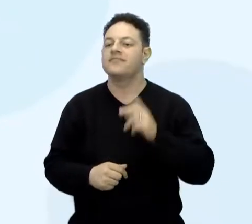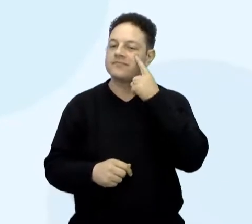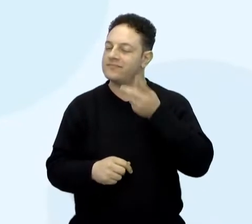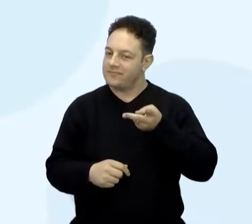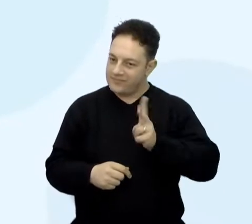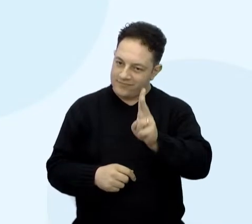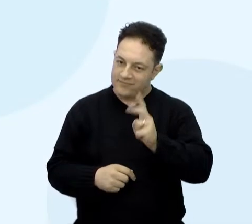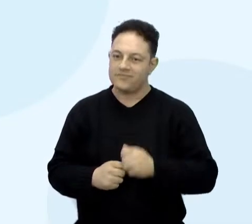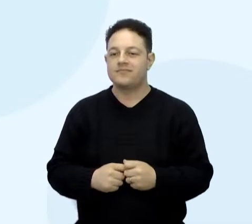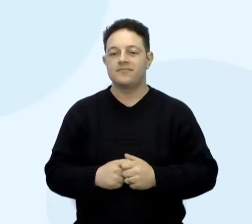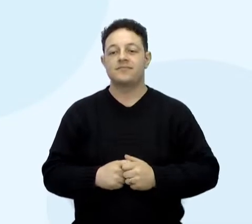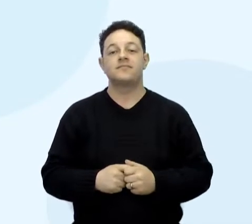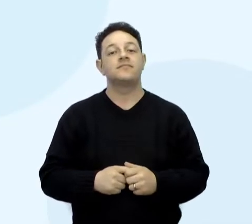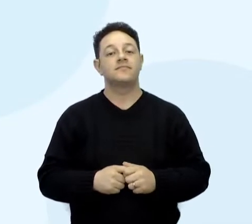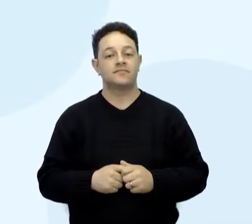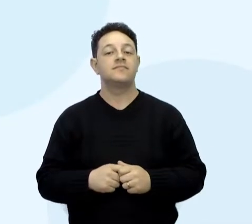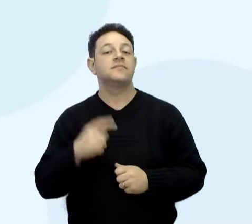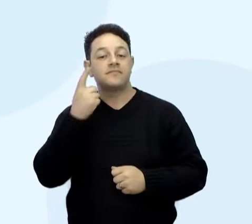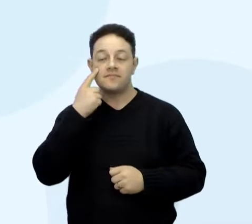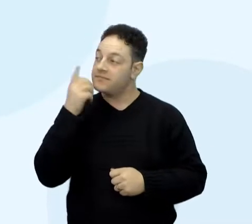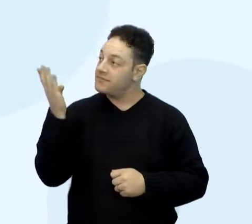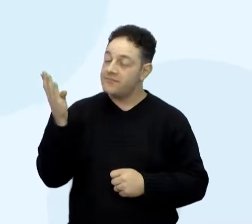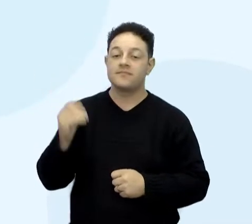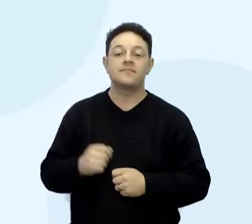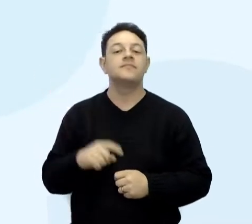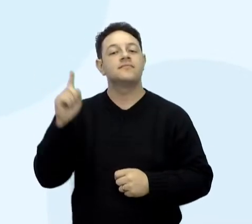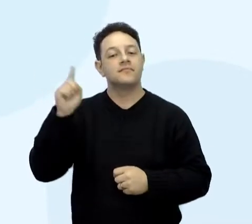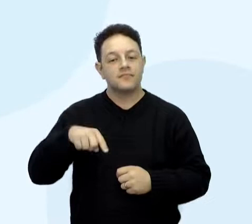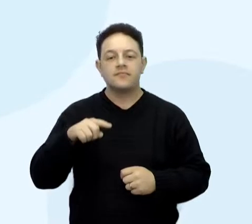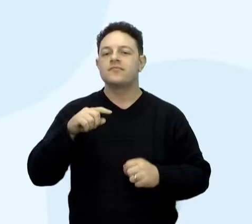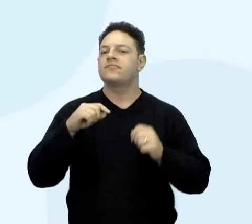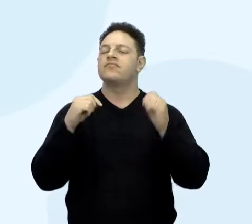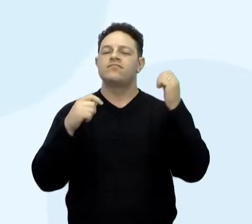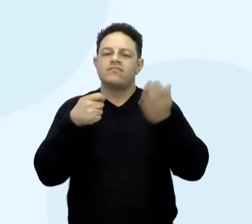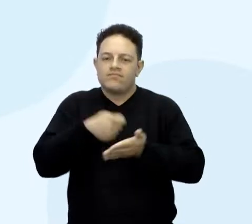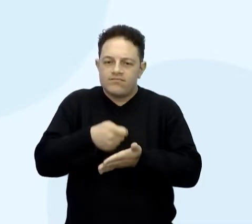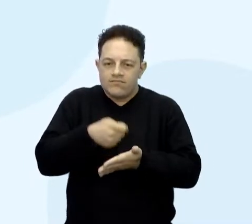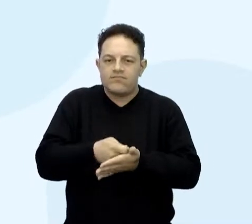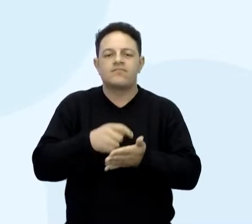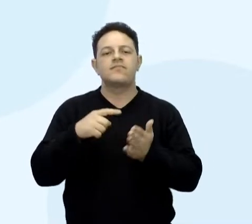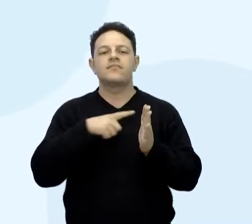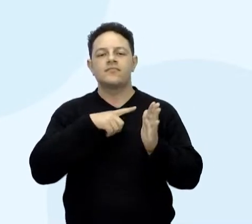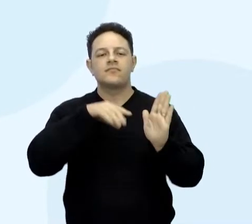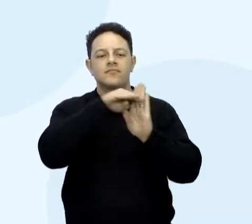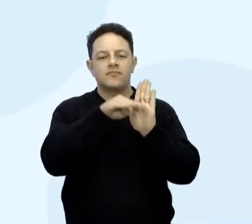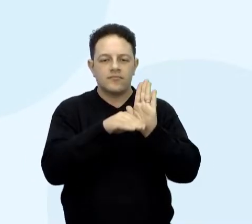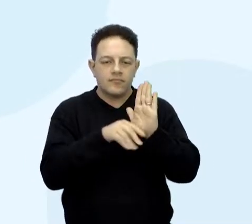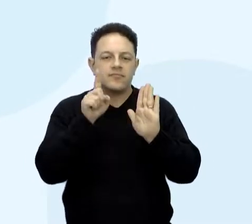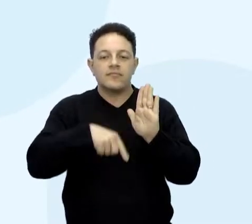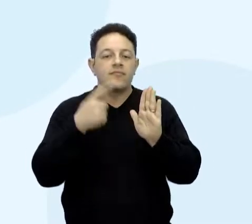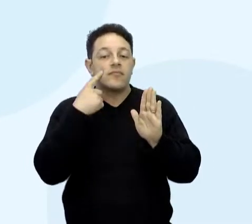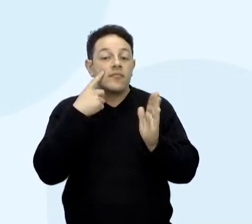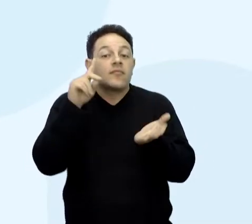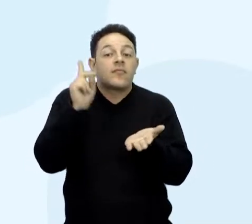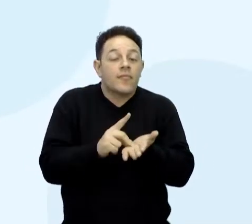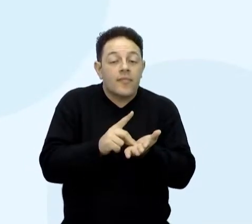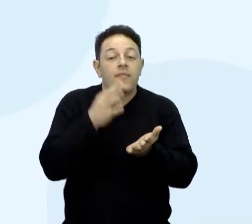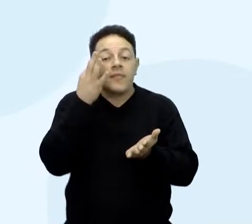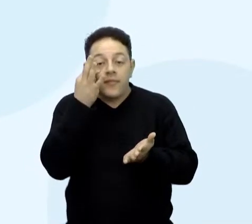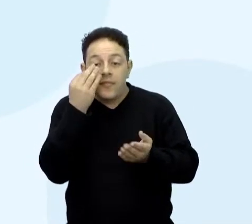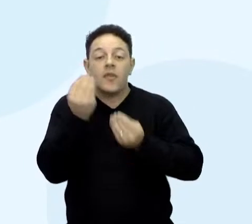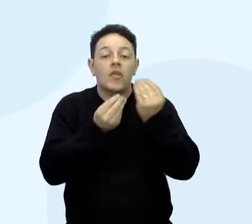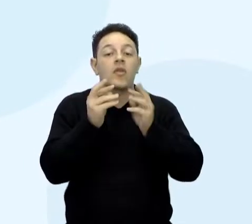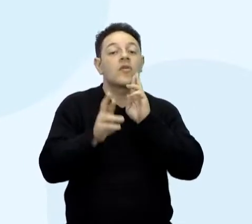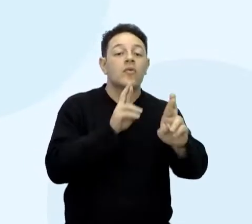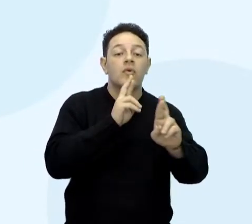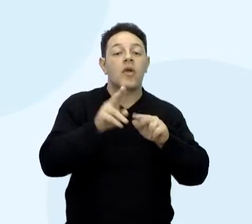continuando. Deixa eu ver aqui. É a cobertura rigorosa e baseada nas evidências das respostas a